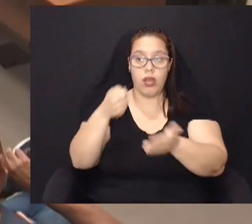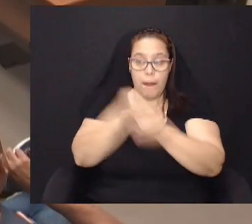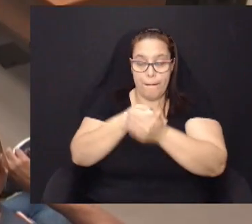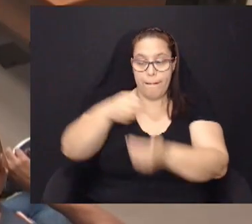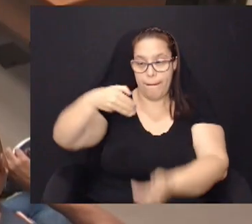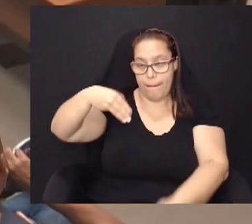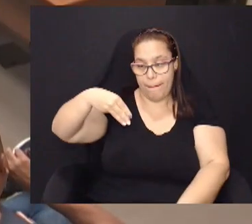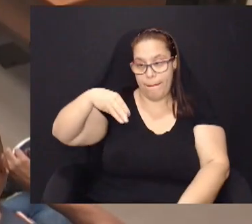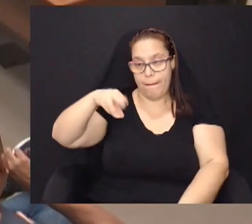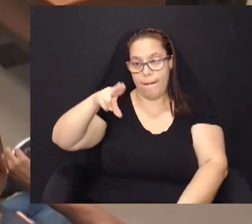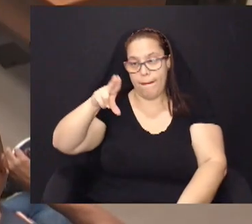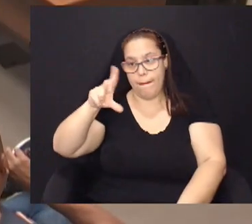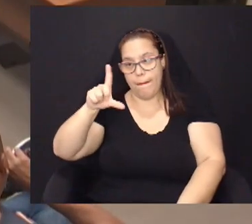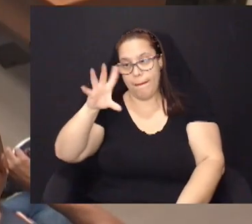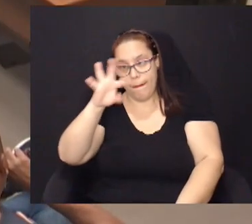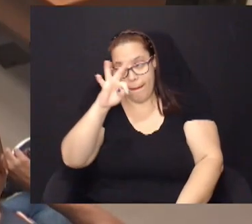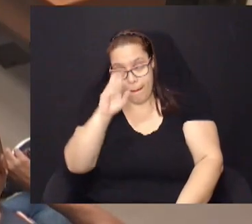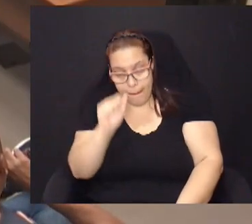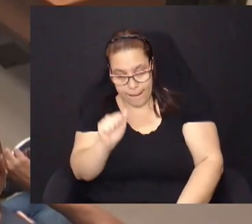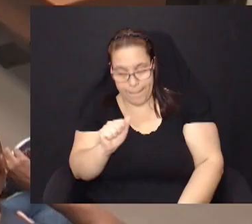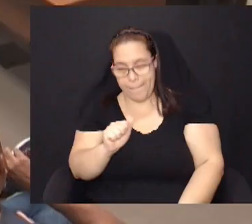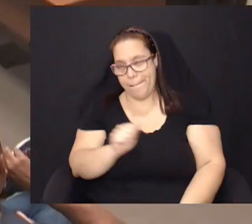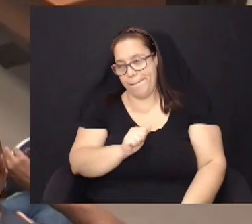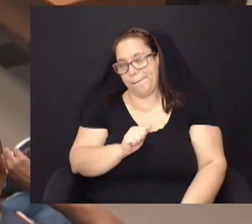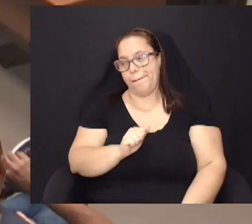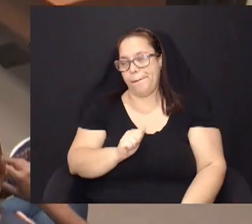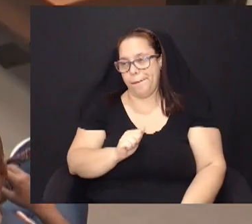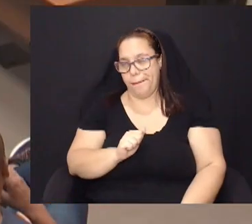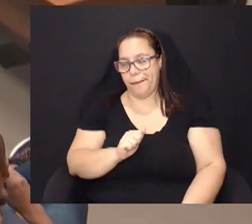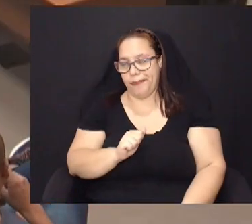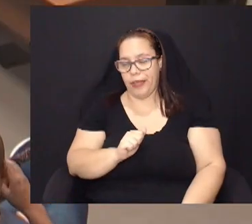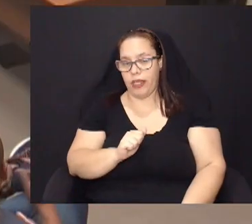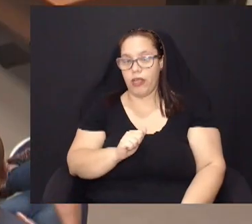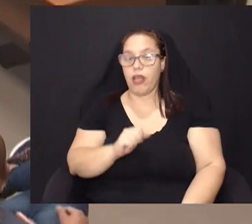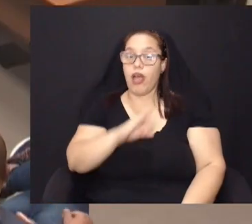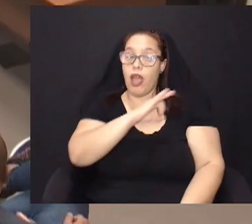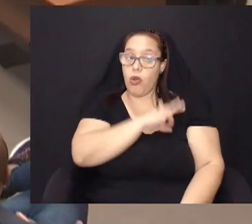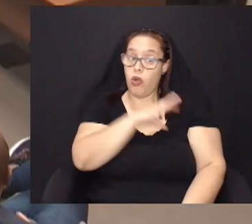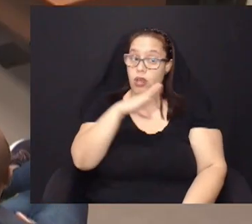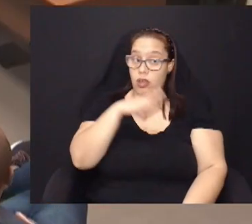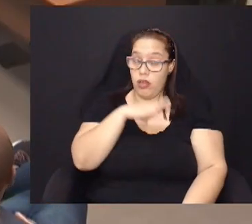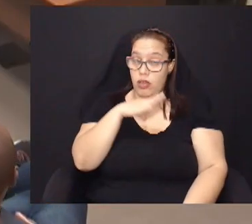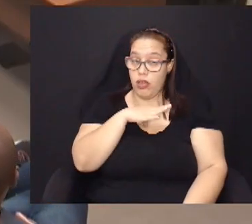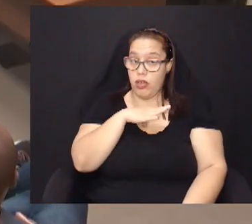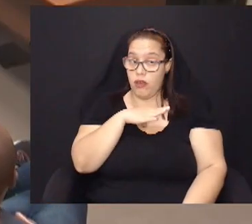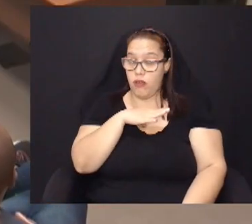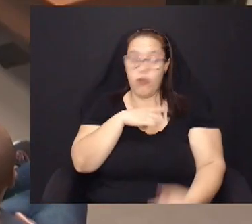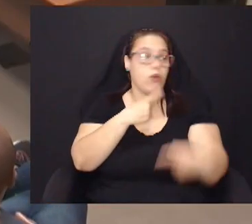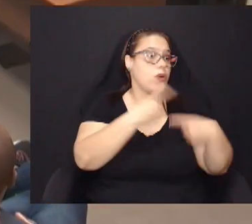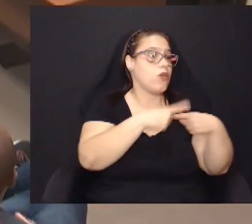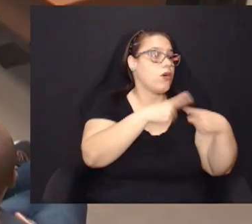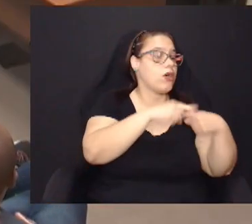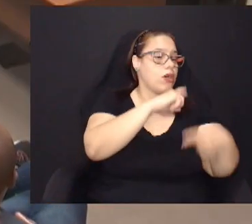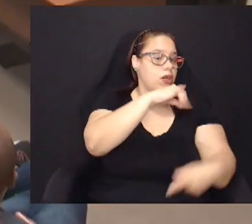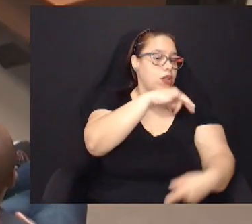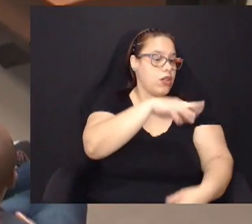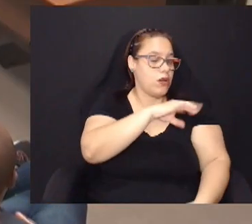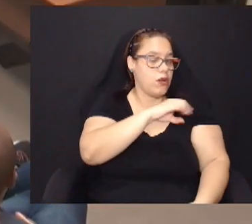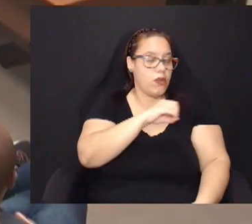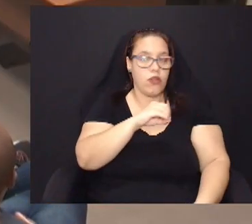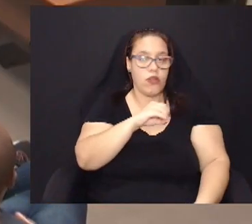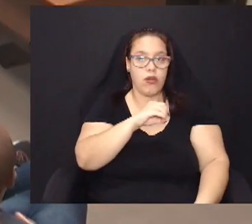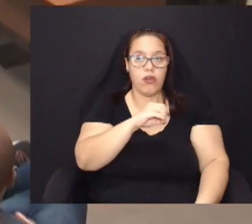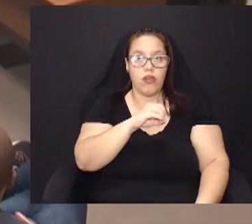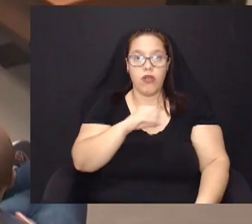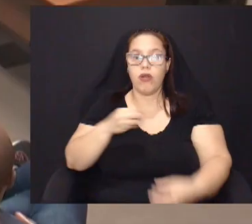no decreto que tem, quando traz a atribuição à Guarda Municipal para fazer... Mas por que ela intimou? Essa que é a questão. Não, ela intima assim, como se